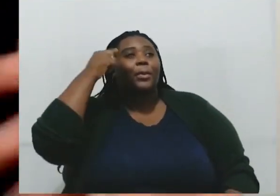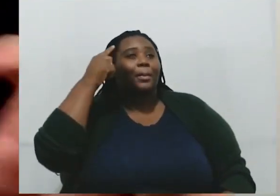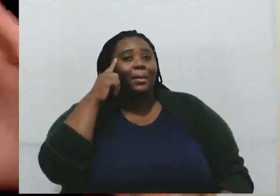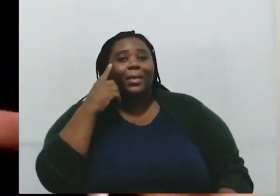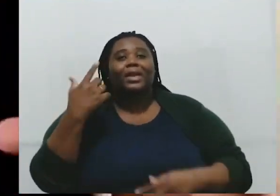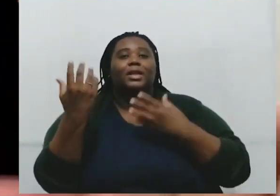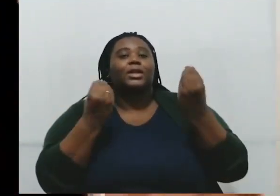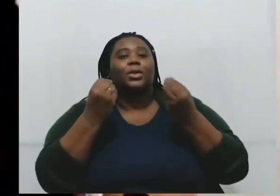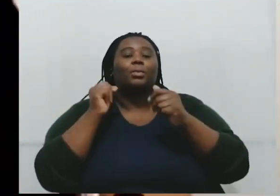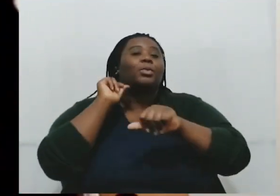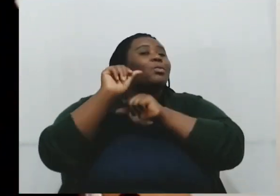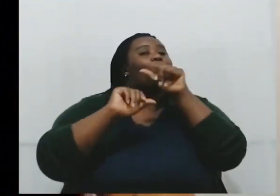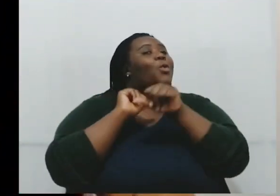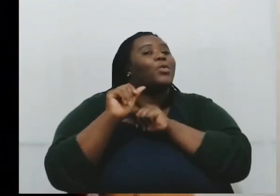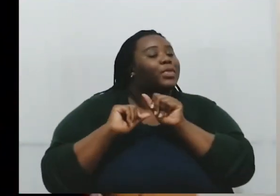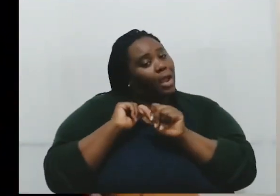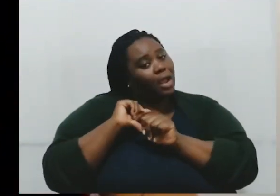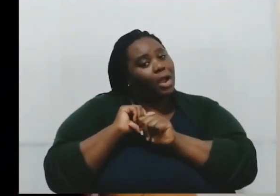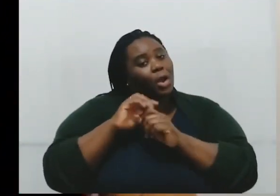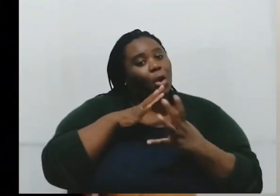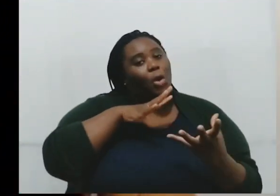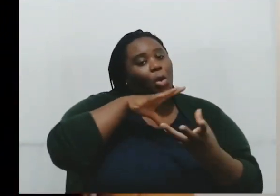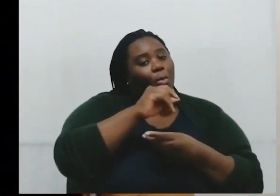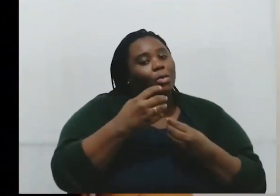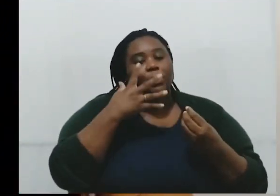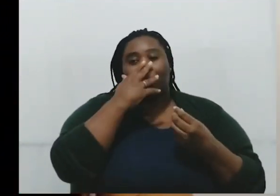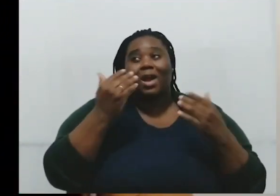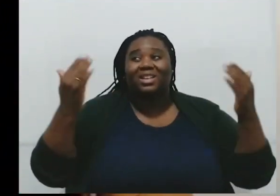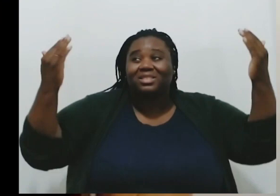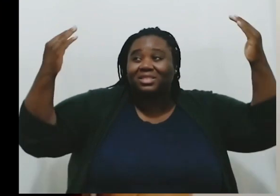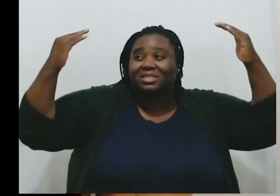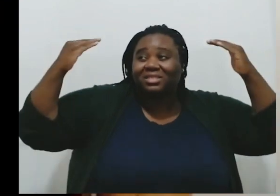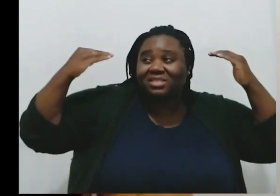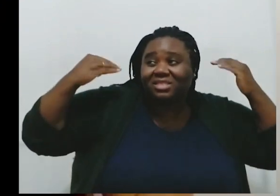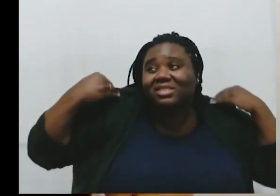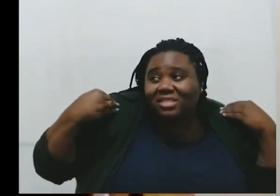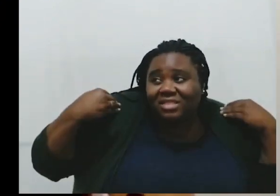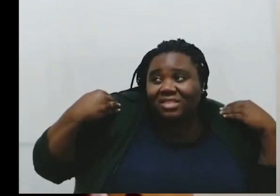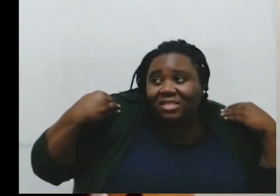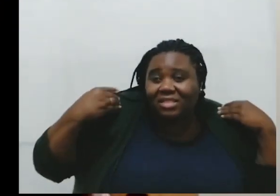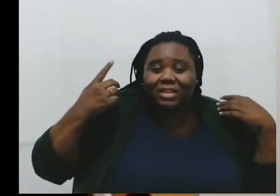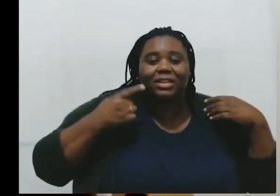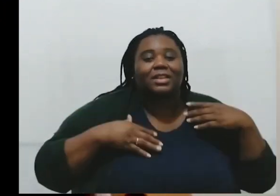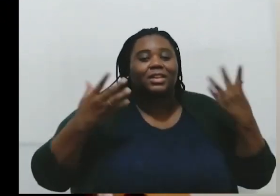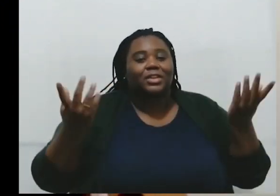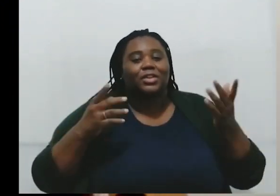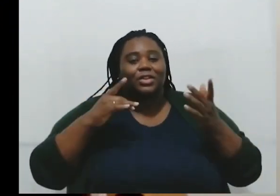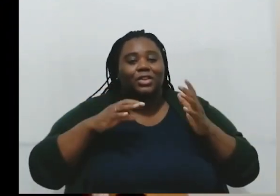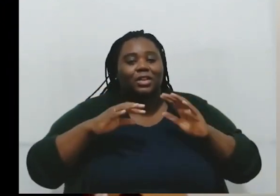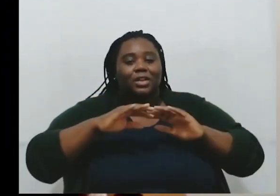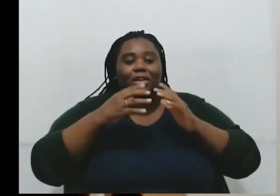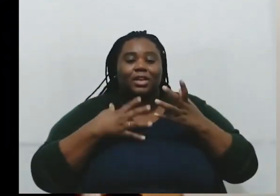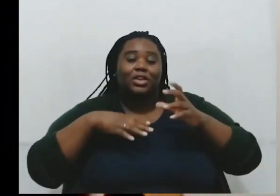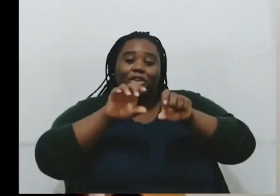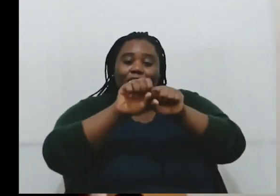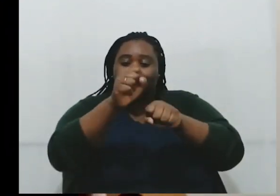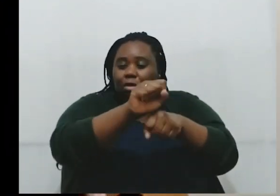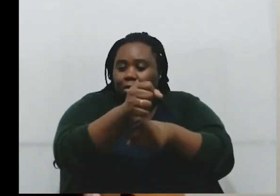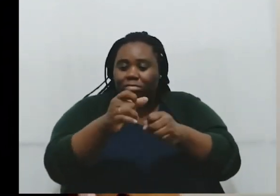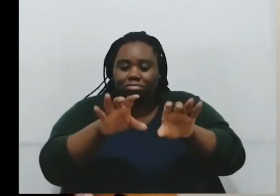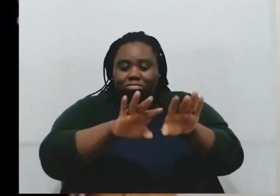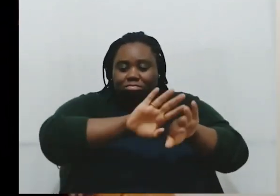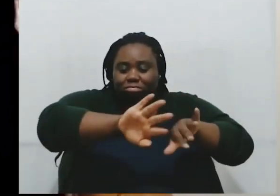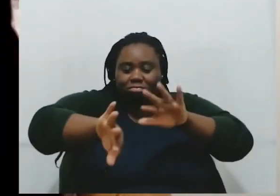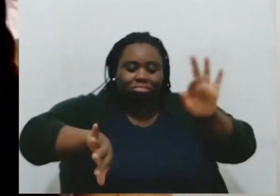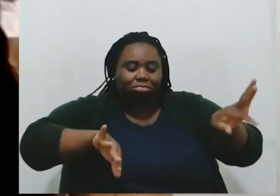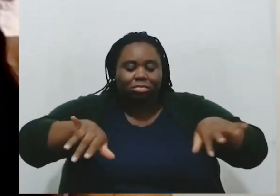escavar e deformar esse mundo branco. Então, talvez esse seja um terceiro bom caminho que eu tenho me pautado